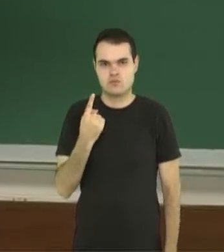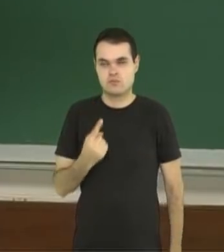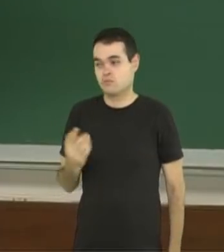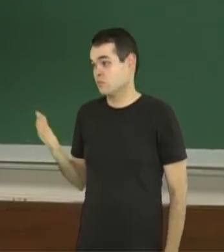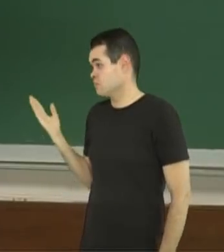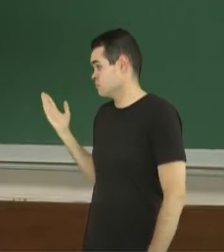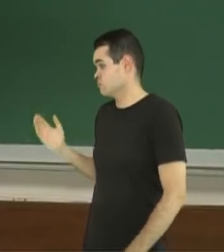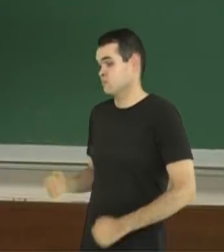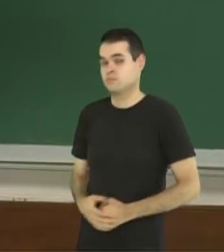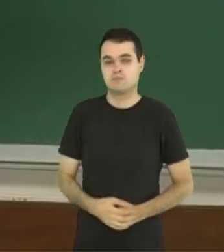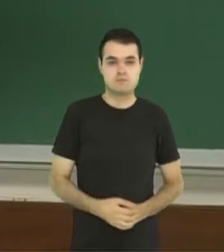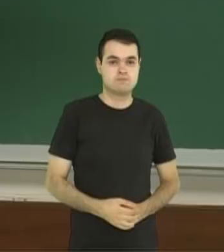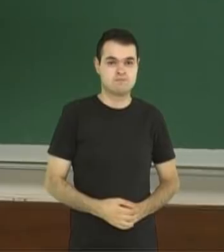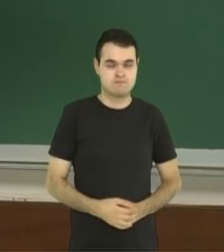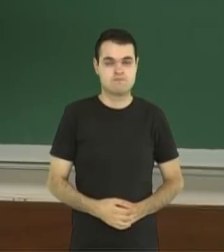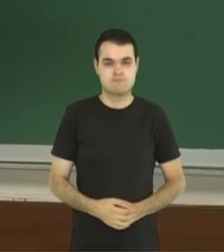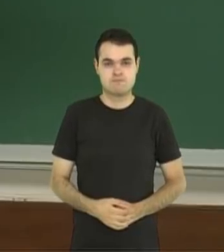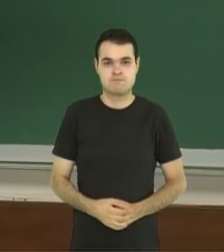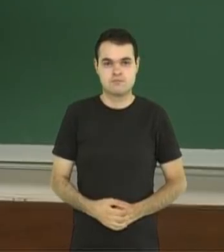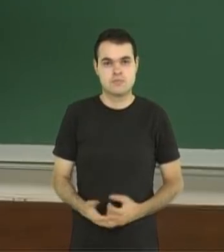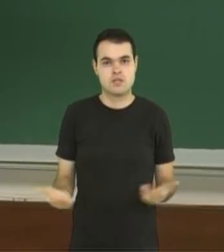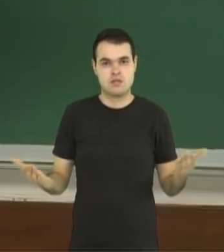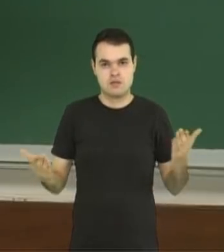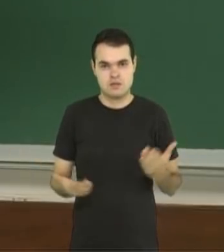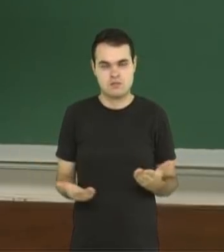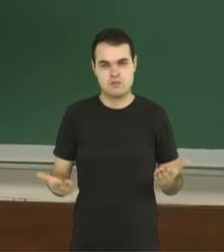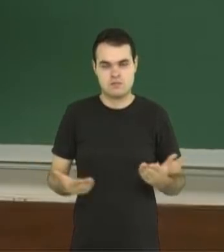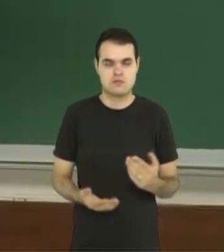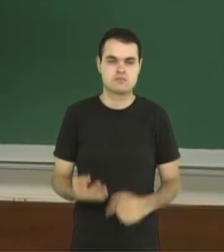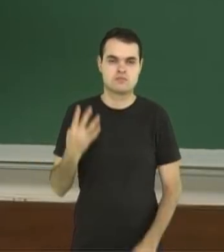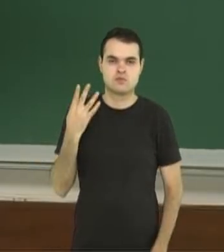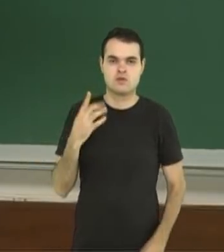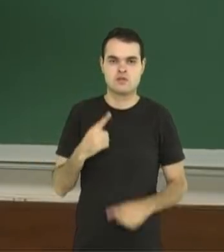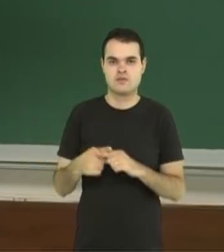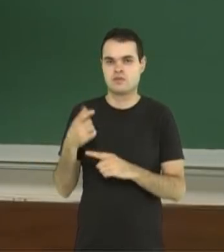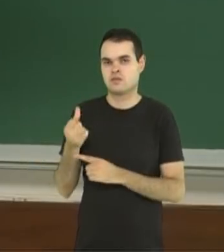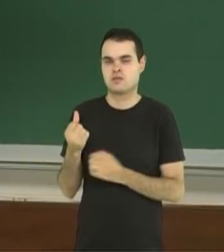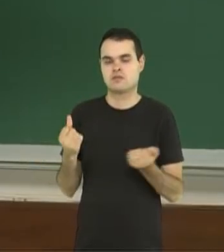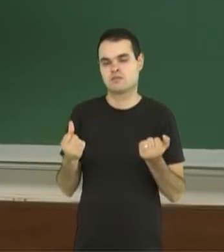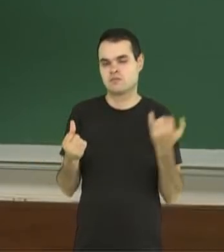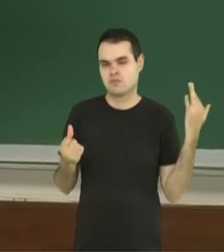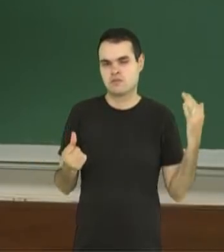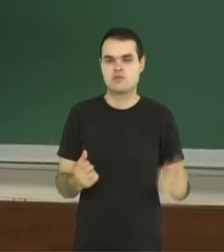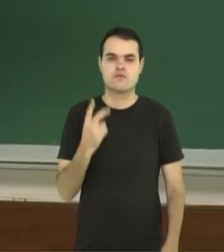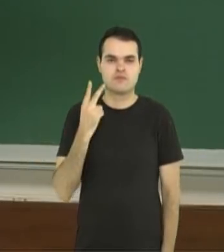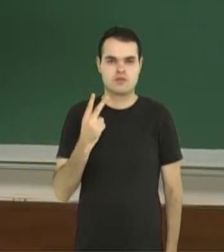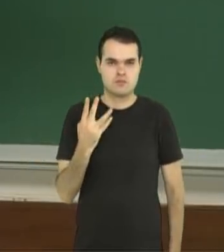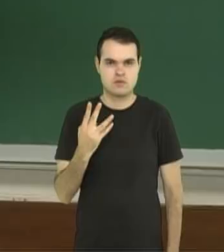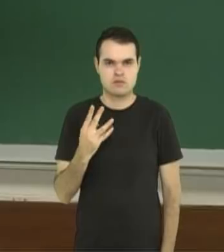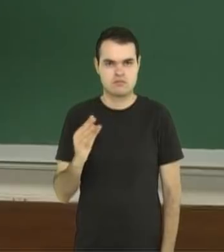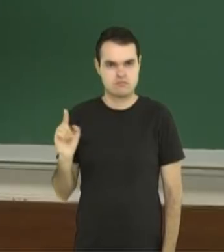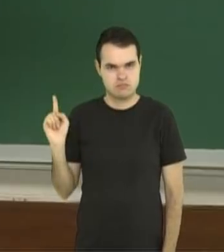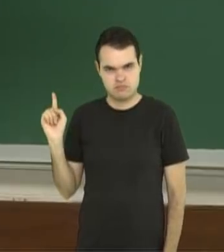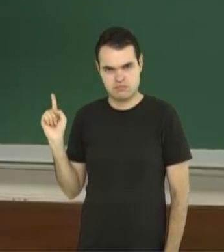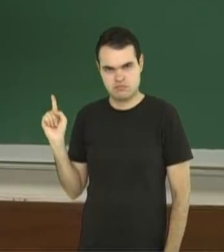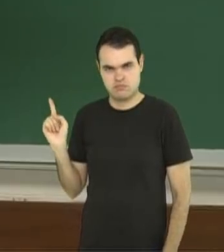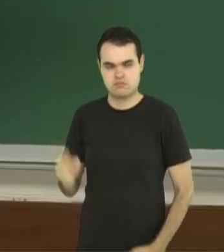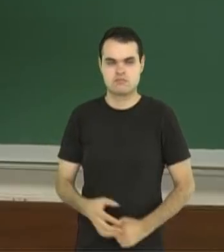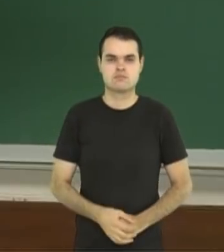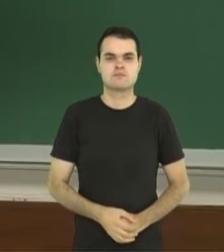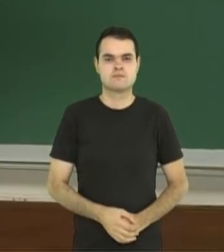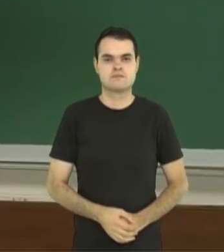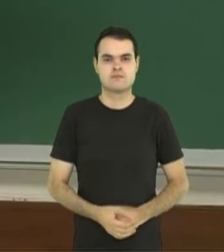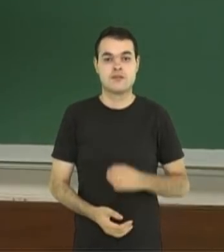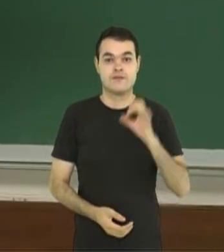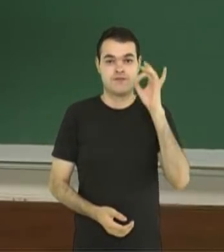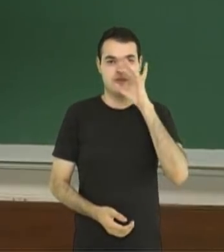1. Fechou? Agora, 4 vezes 6 é quanto? É 24. Então, tá aqui, ó. Perceba que eu coloquei em